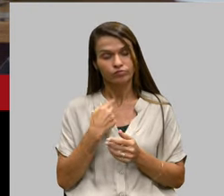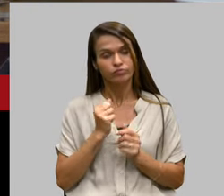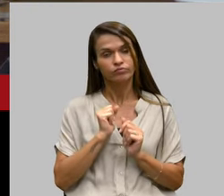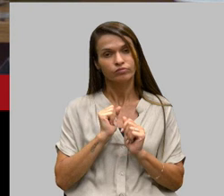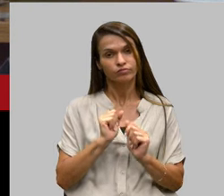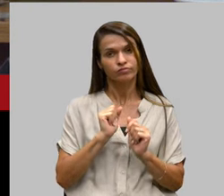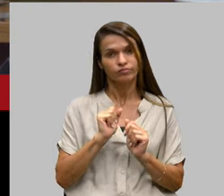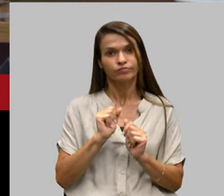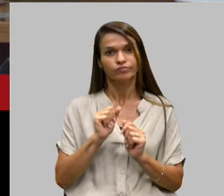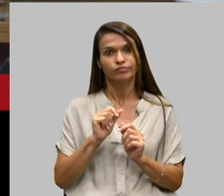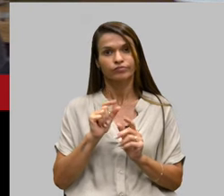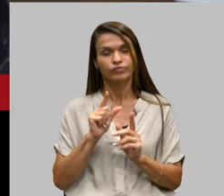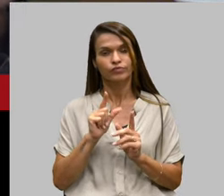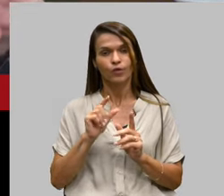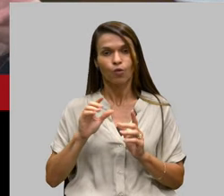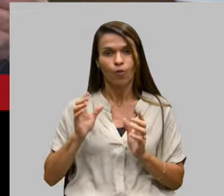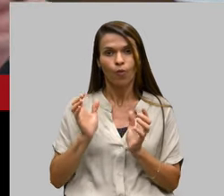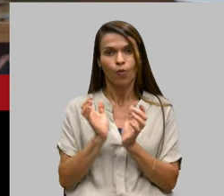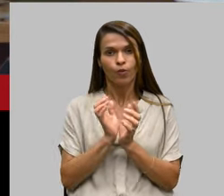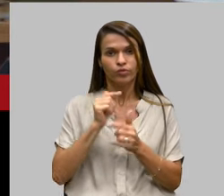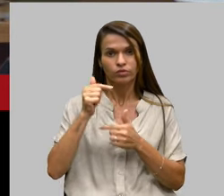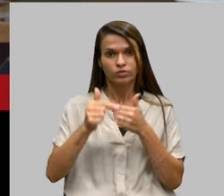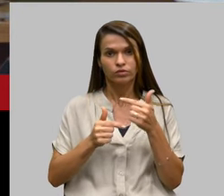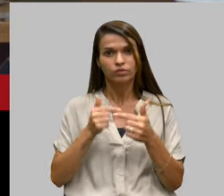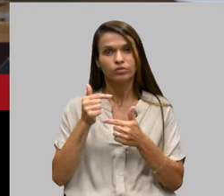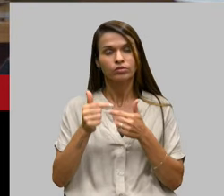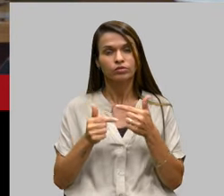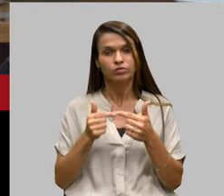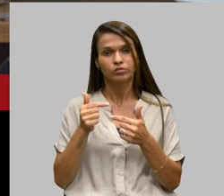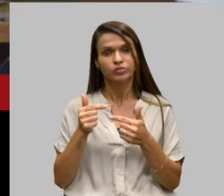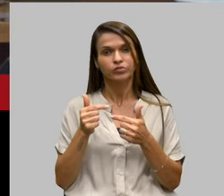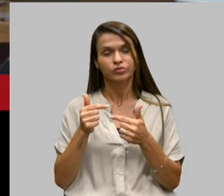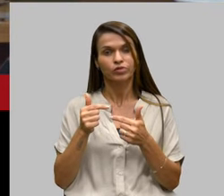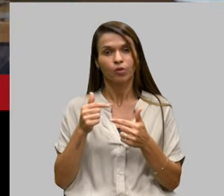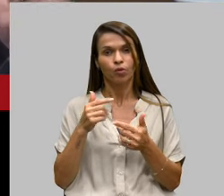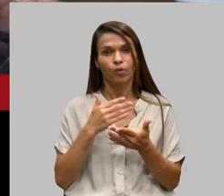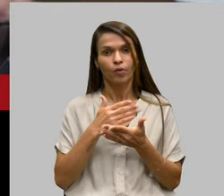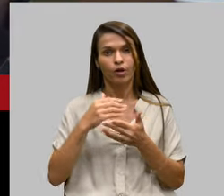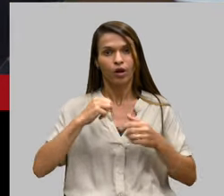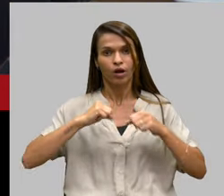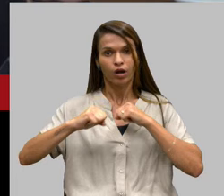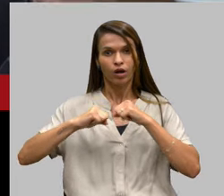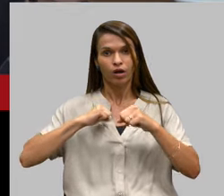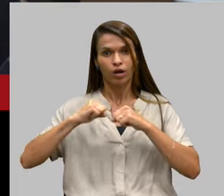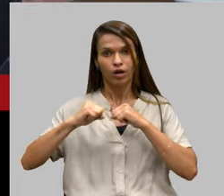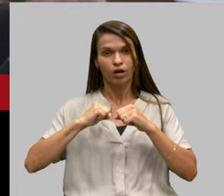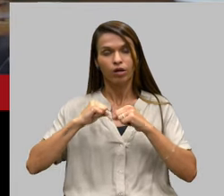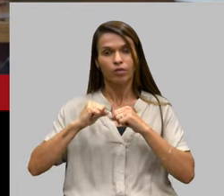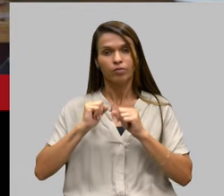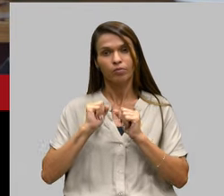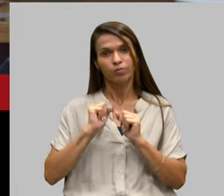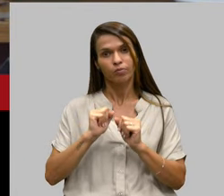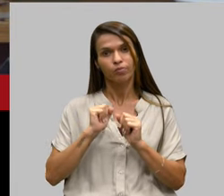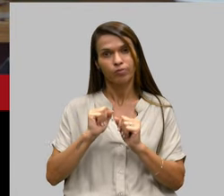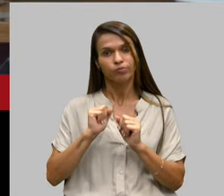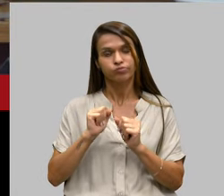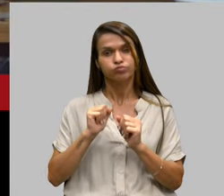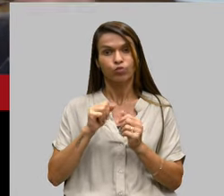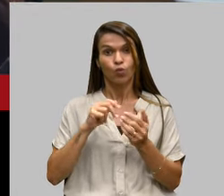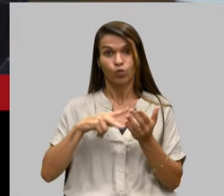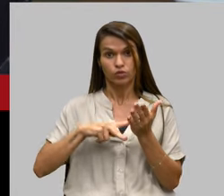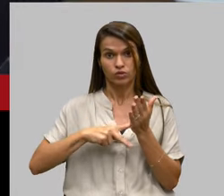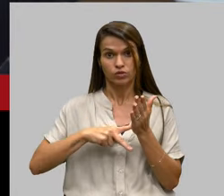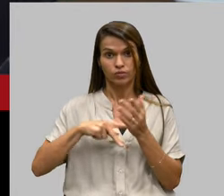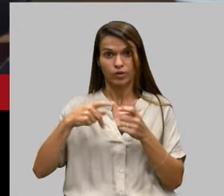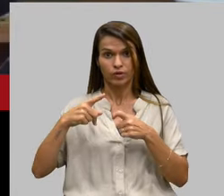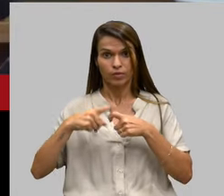na comissão do trabalho para iniciar esse debate nós podemos fazer uma oitiva com o sindicato dos médicos né